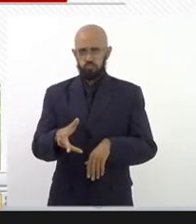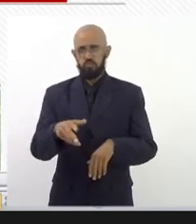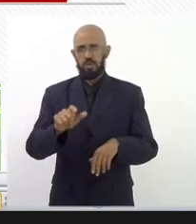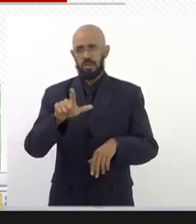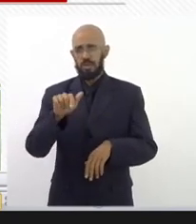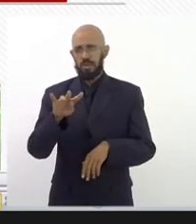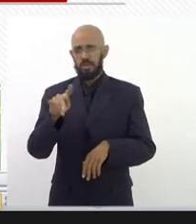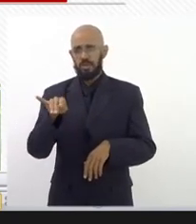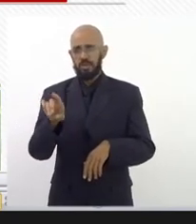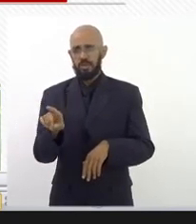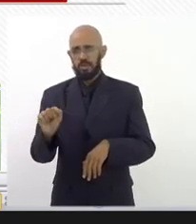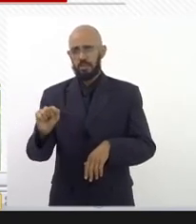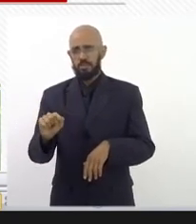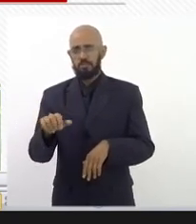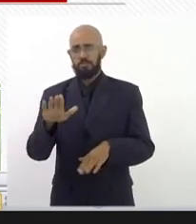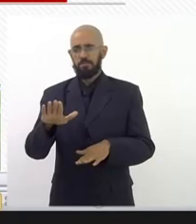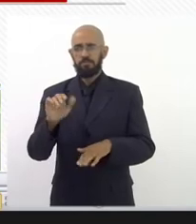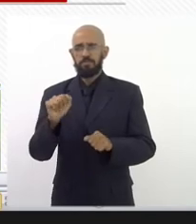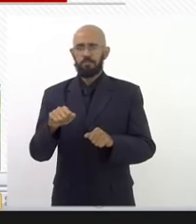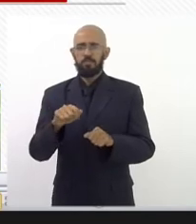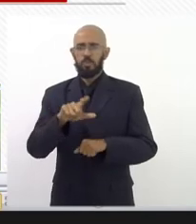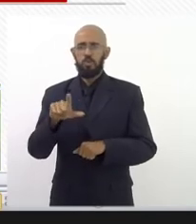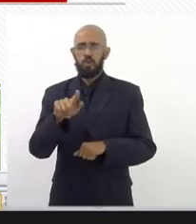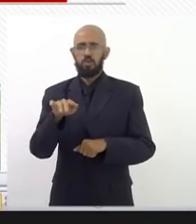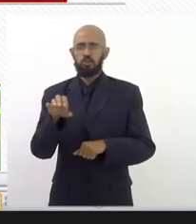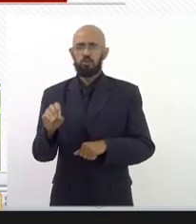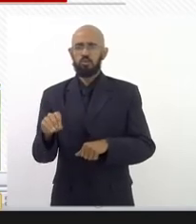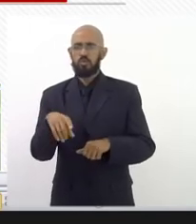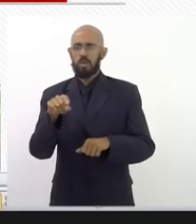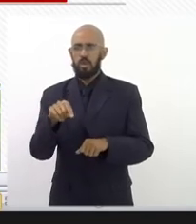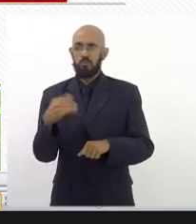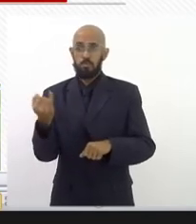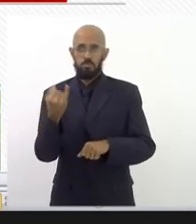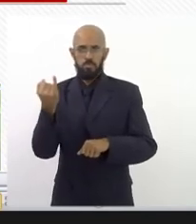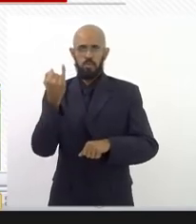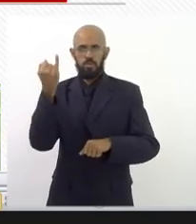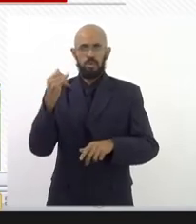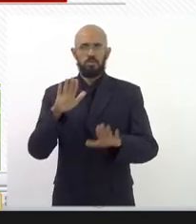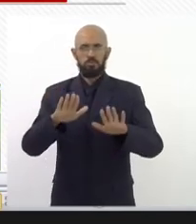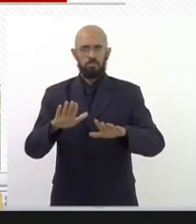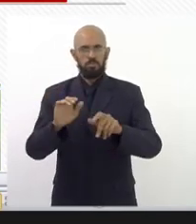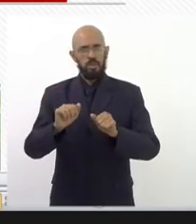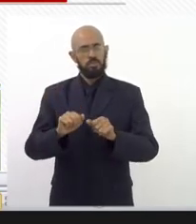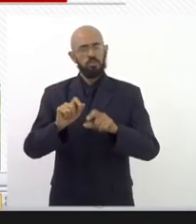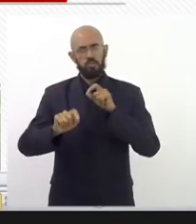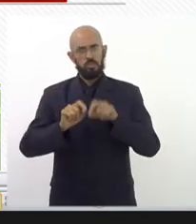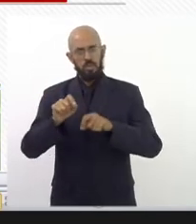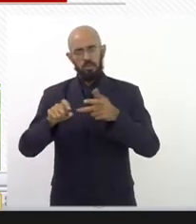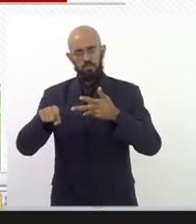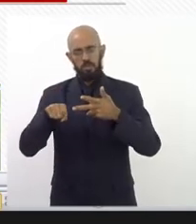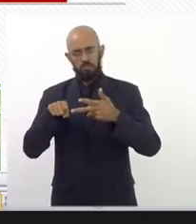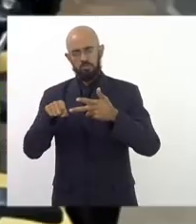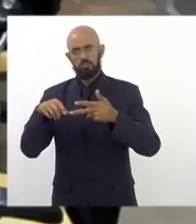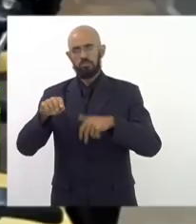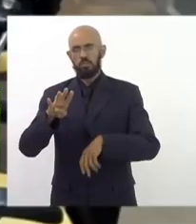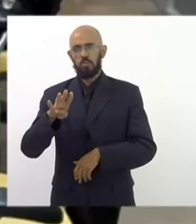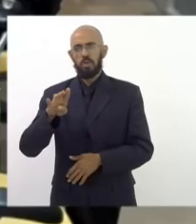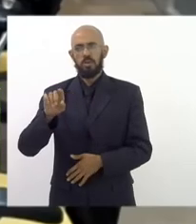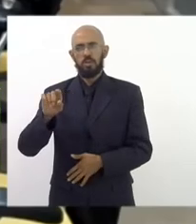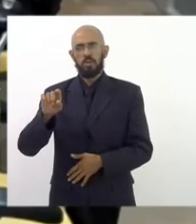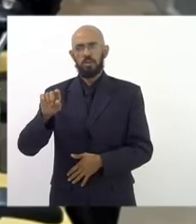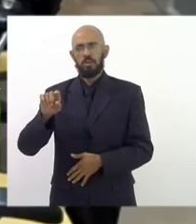É claro que a receita corrente líquida ela foi bastante expressiva, né? Mas ficamos no Poder Executivo com